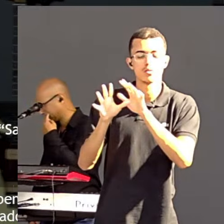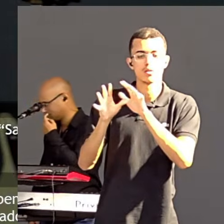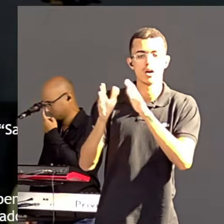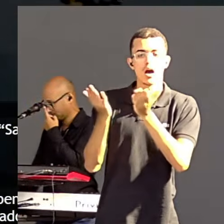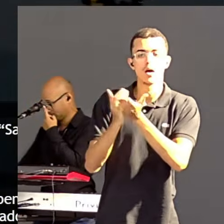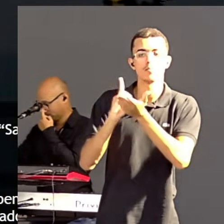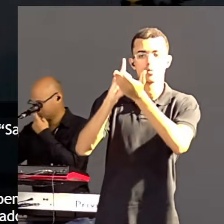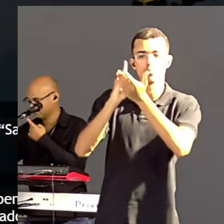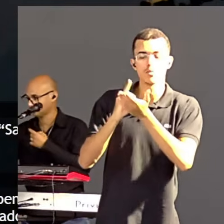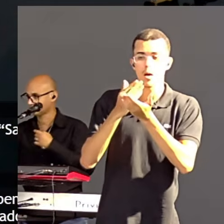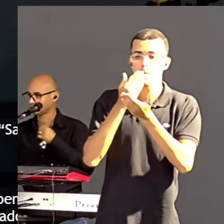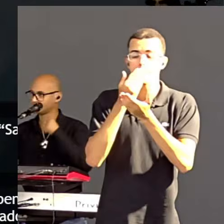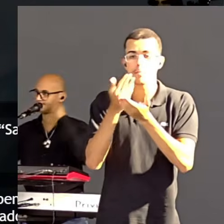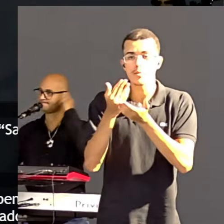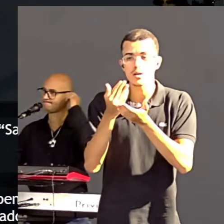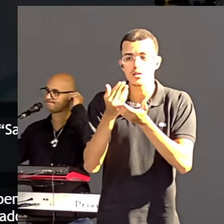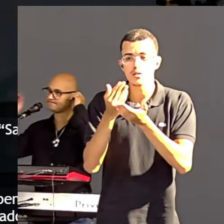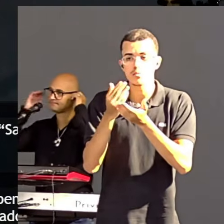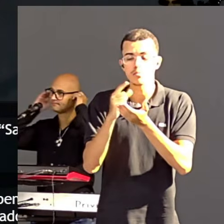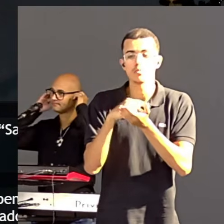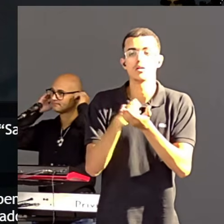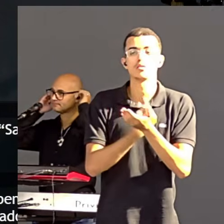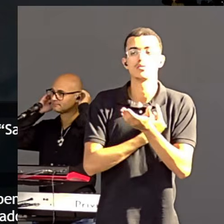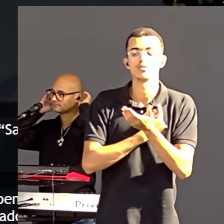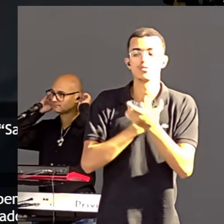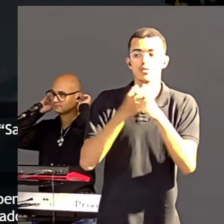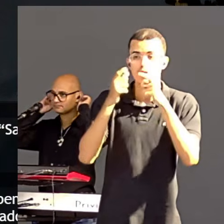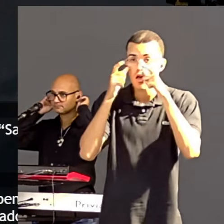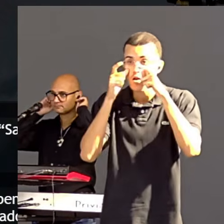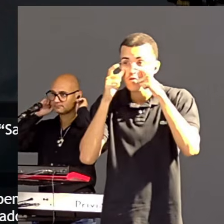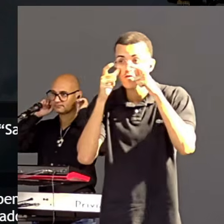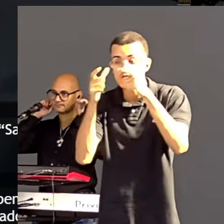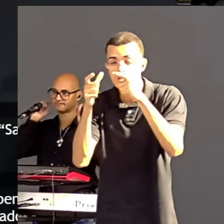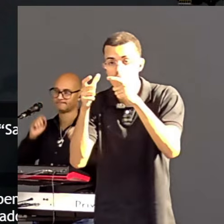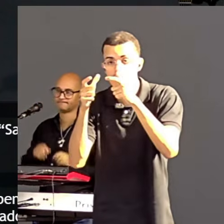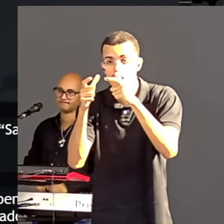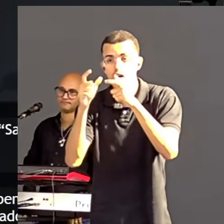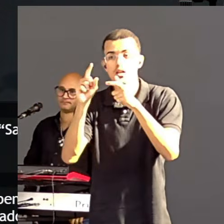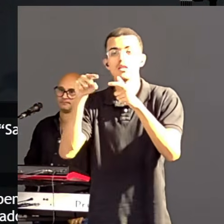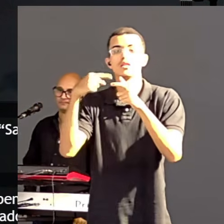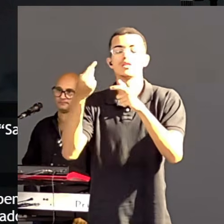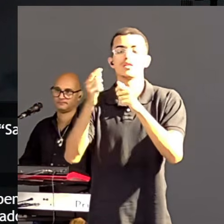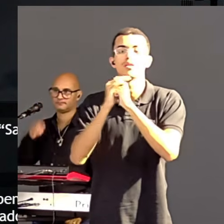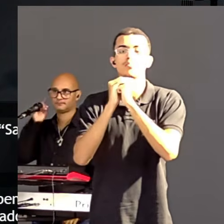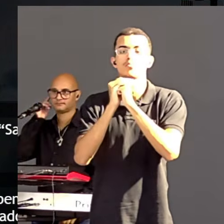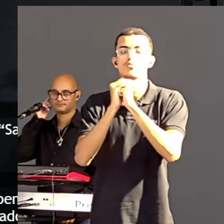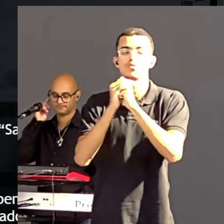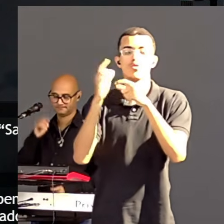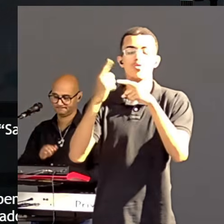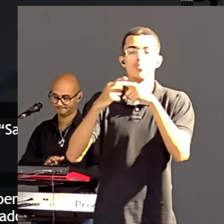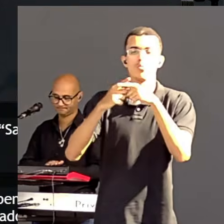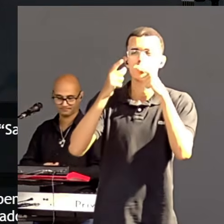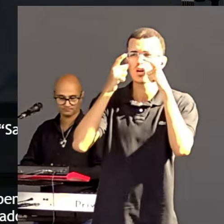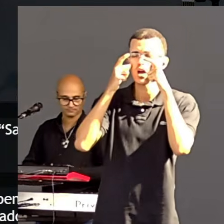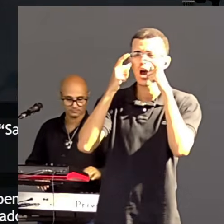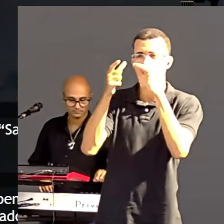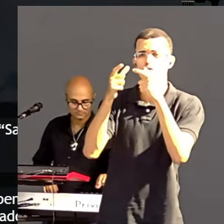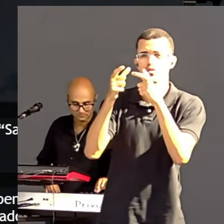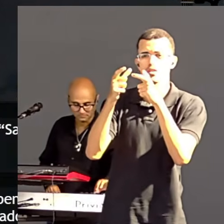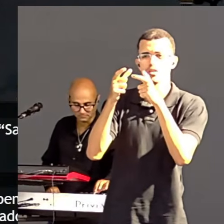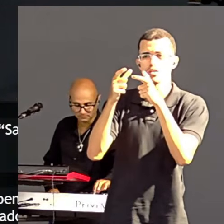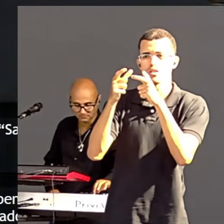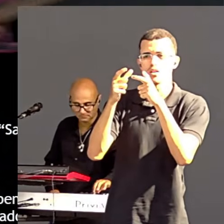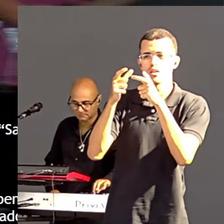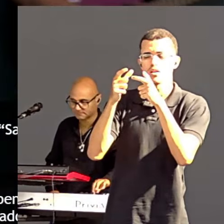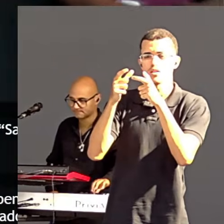gente vigiar e depois orar. Porque a vigilância até nos